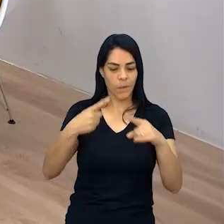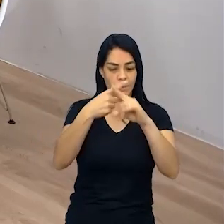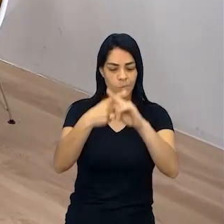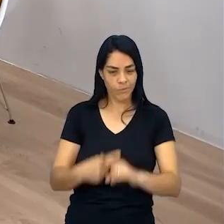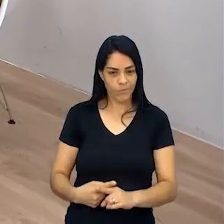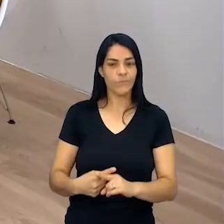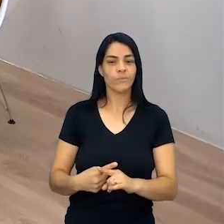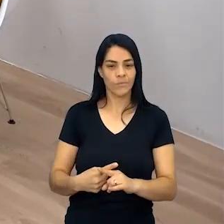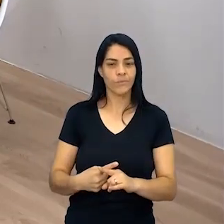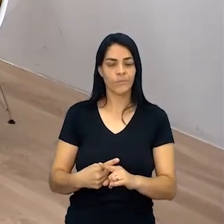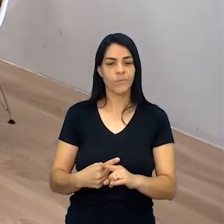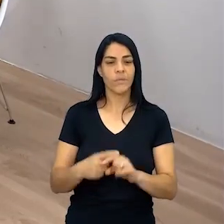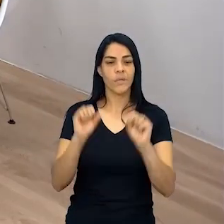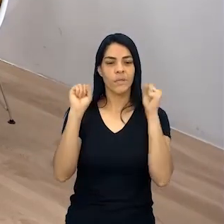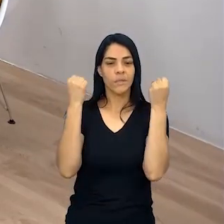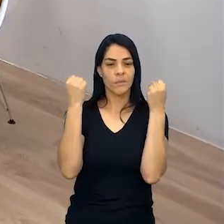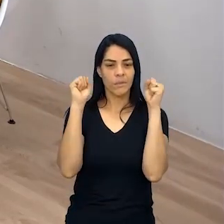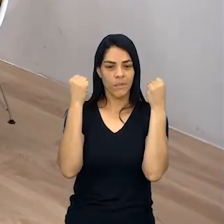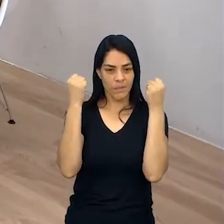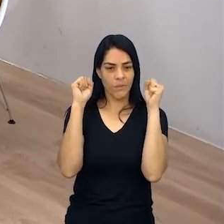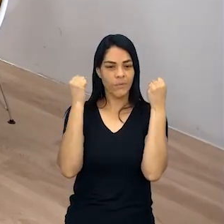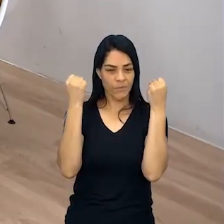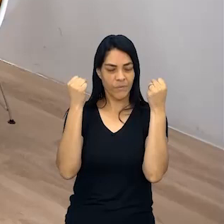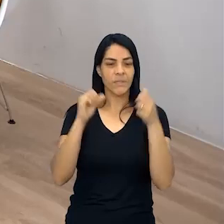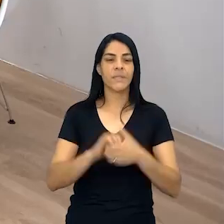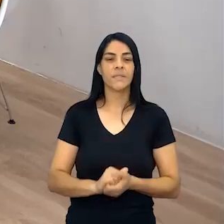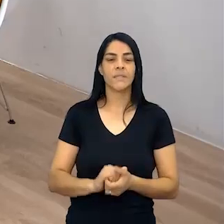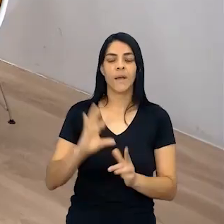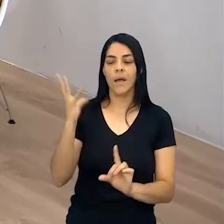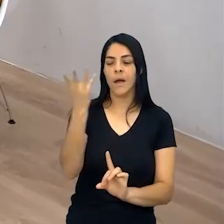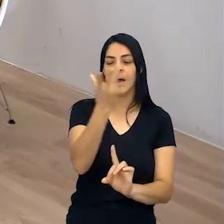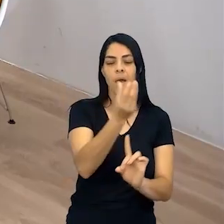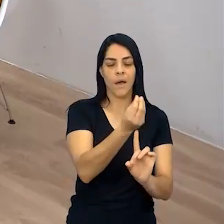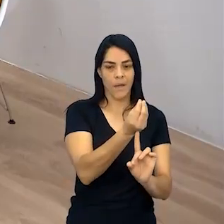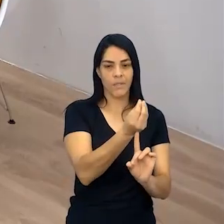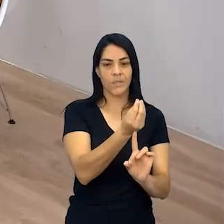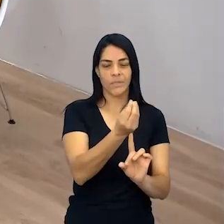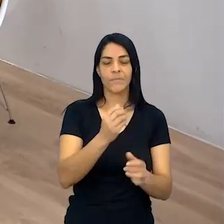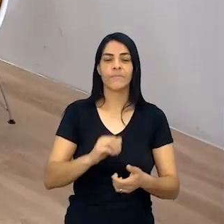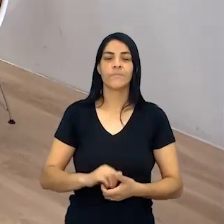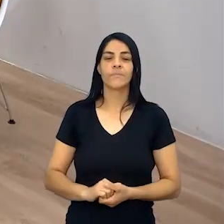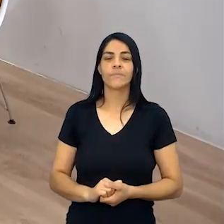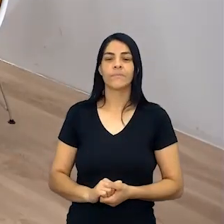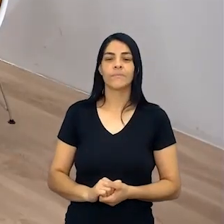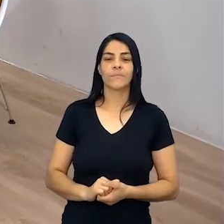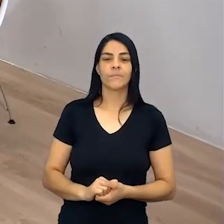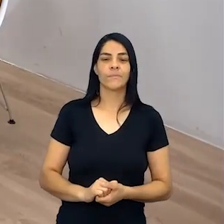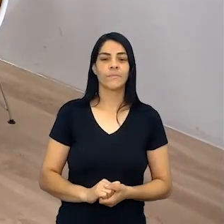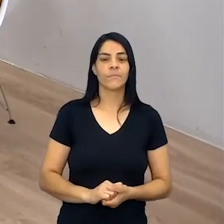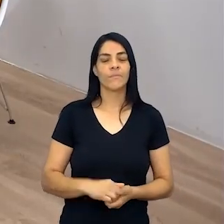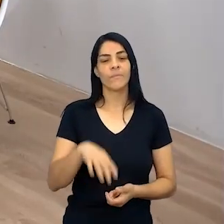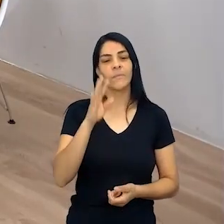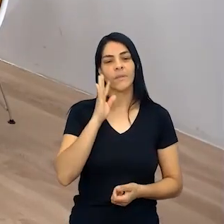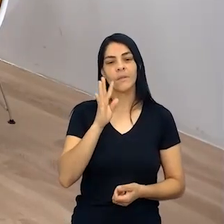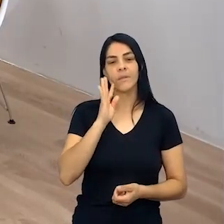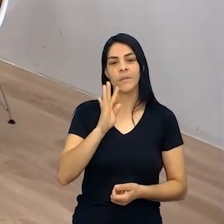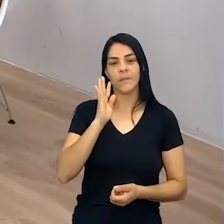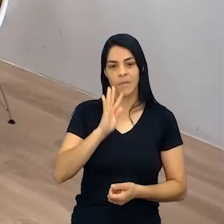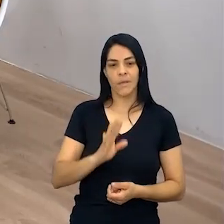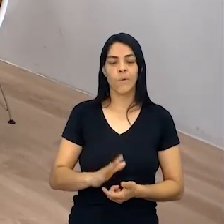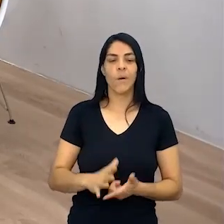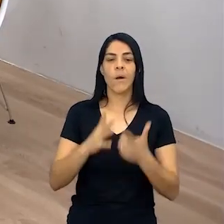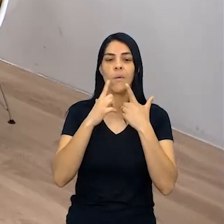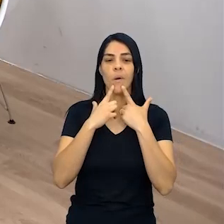a educação física. Educação física, arte, a gente, né? Não é? Vê arte em cima, língua portuguesa. Bacana. Né? Estudo as línguas